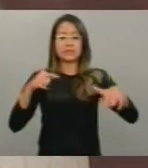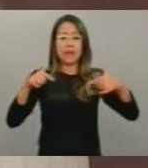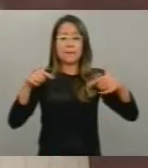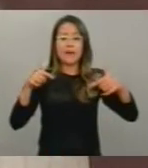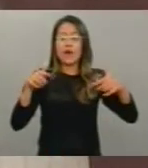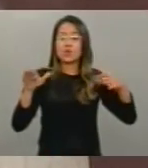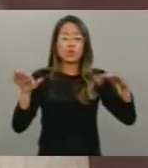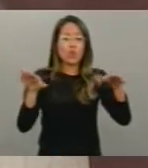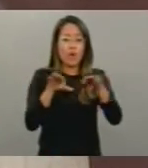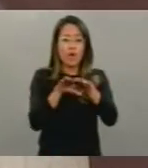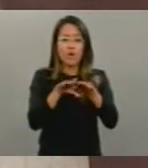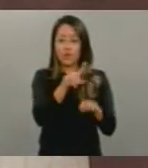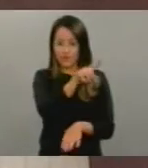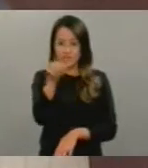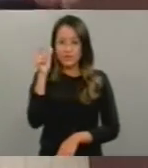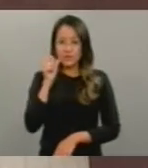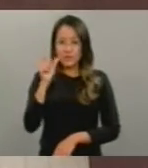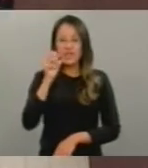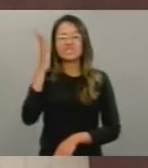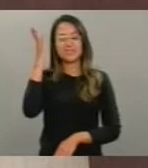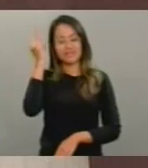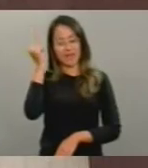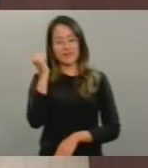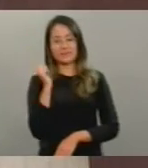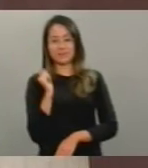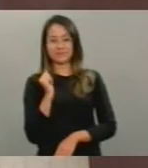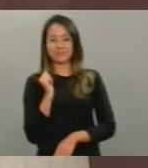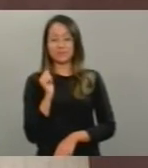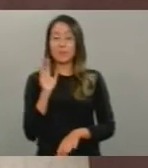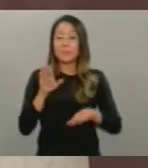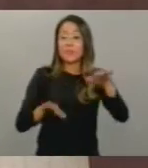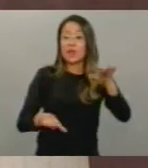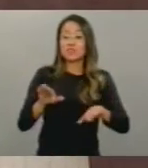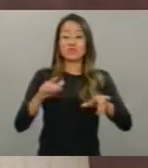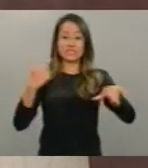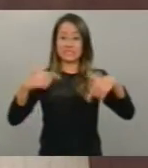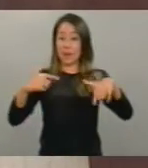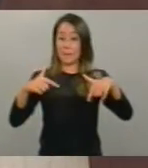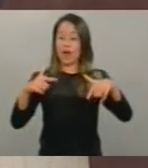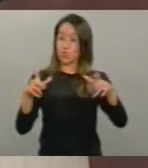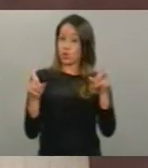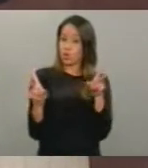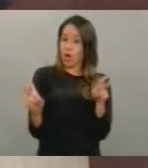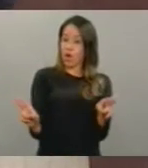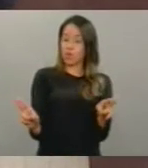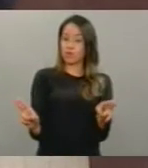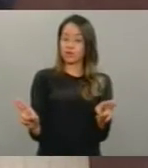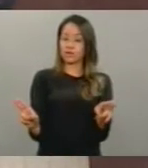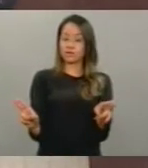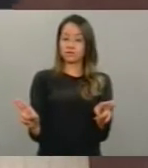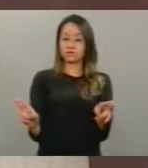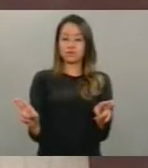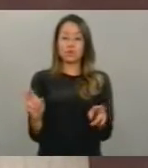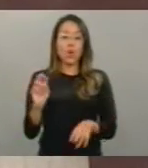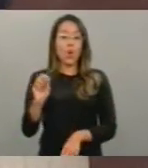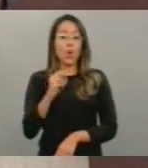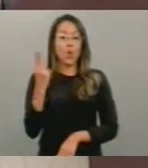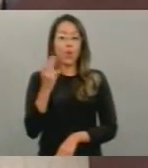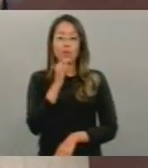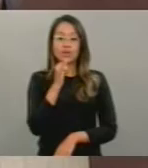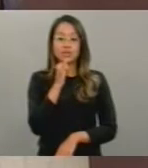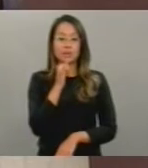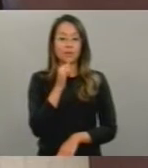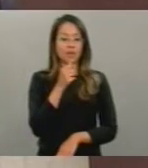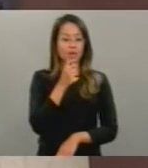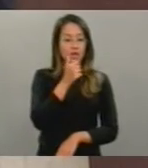nos ouvindo sabem do que eu estou falando. Cumprem, às vezes, as mesmas funções, ou até funções